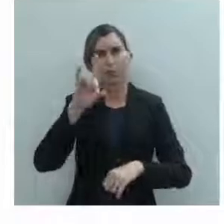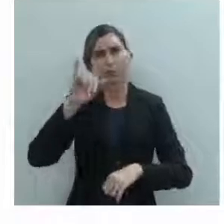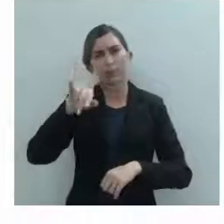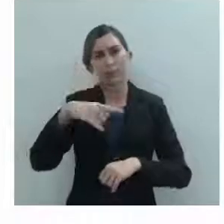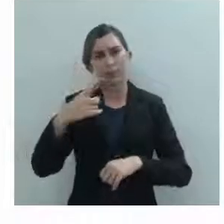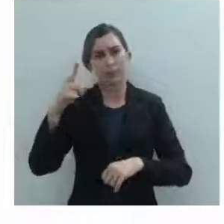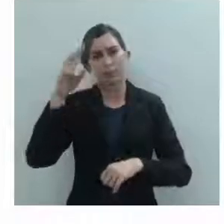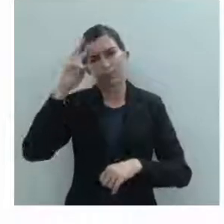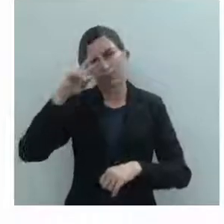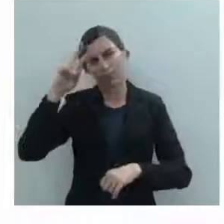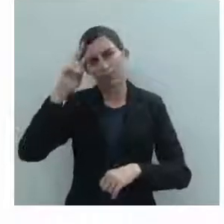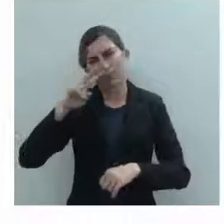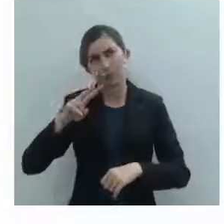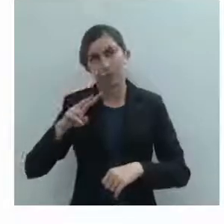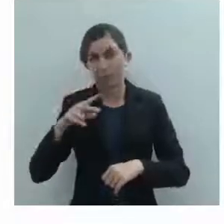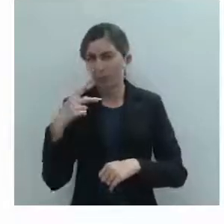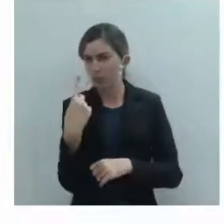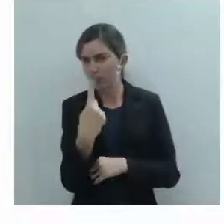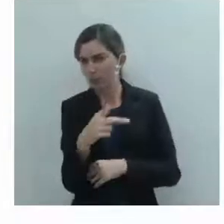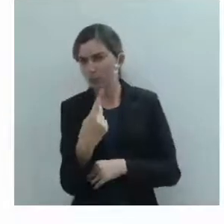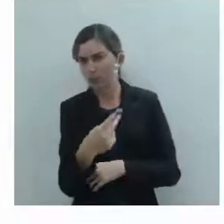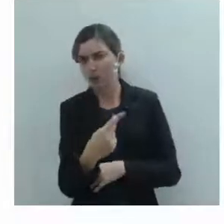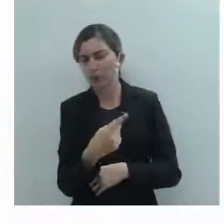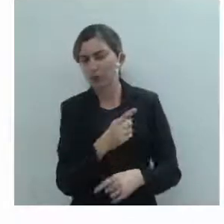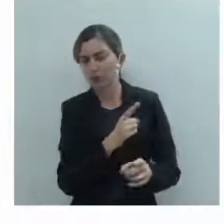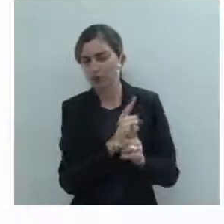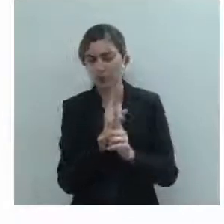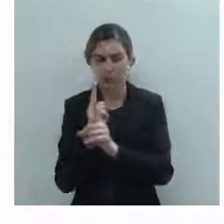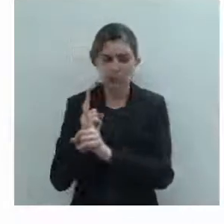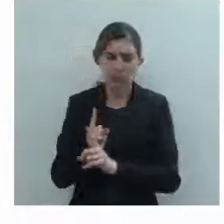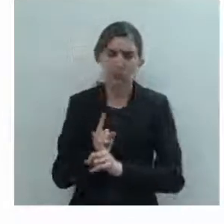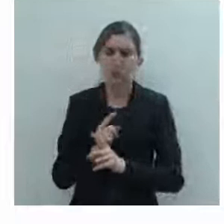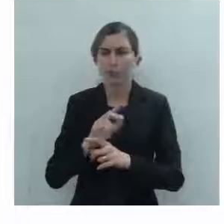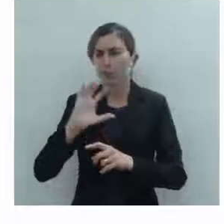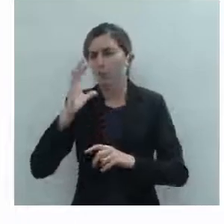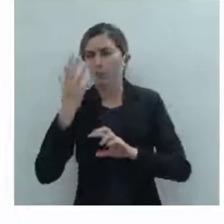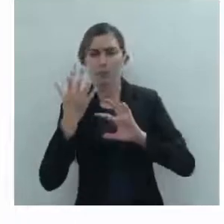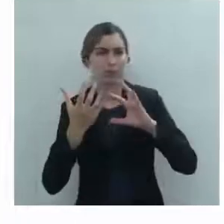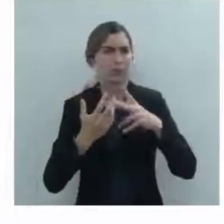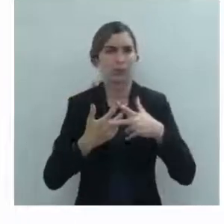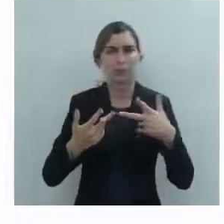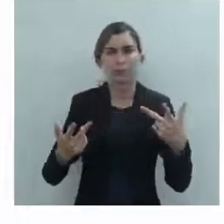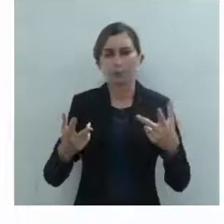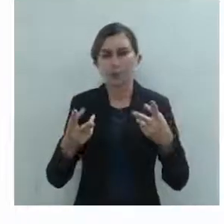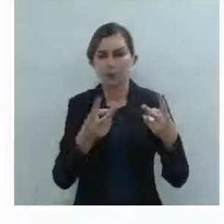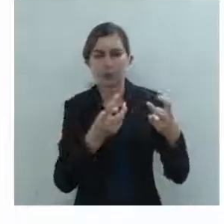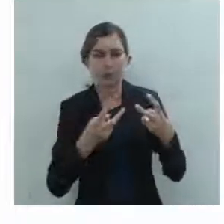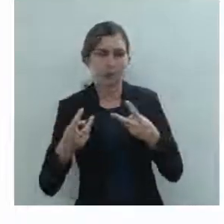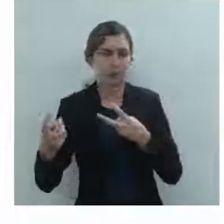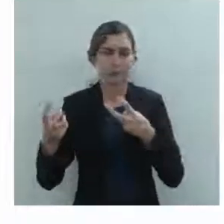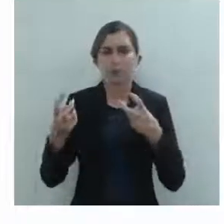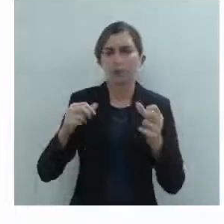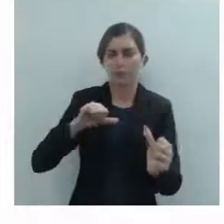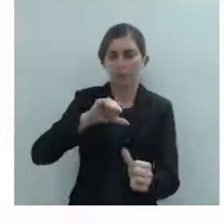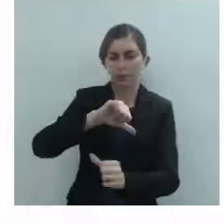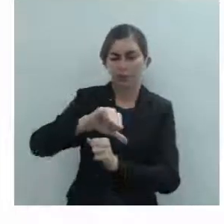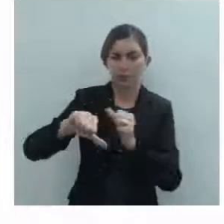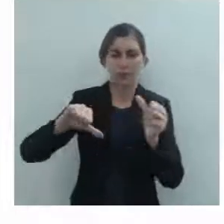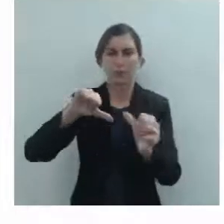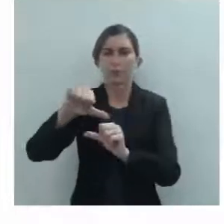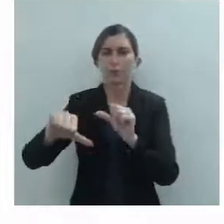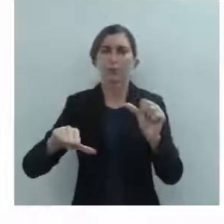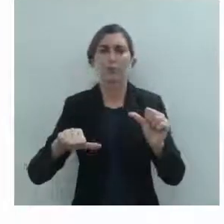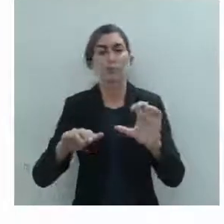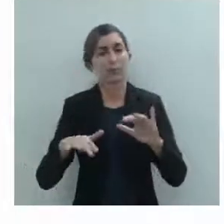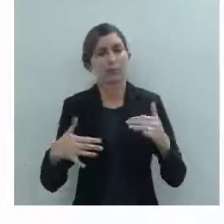da história nele situamos os fatos nele percebemos as mudanças